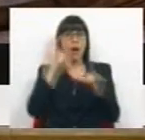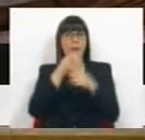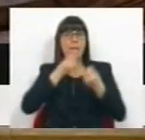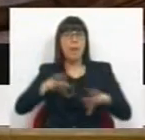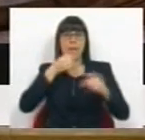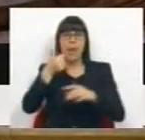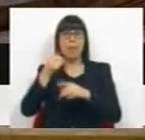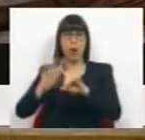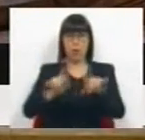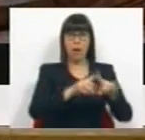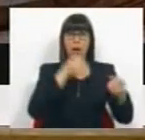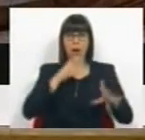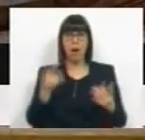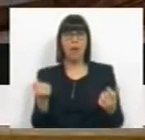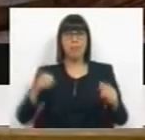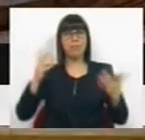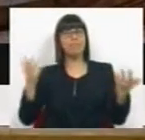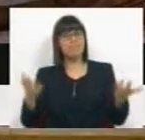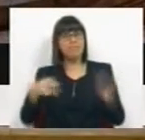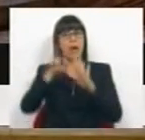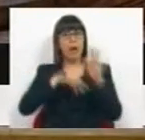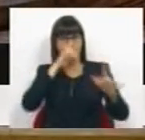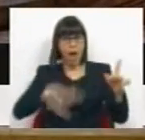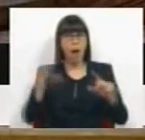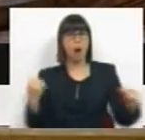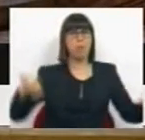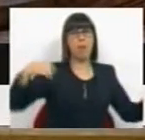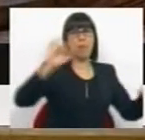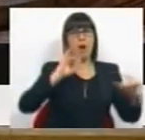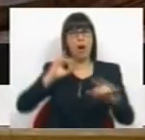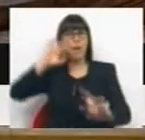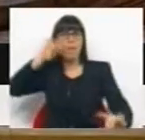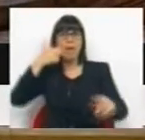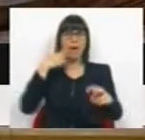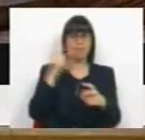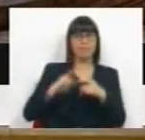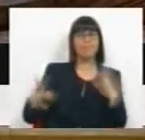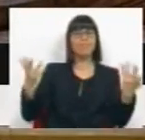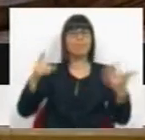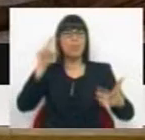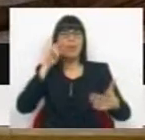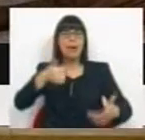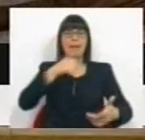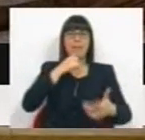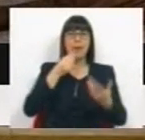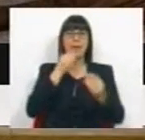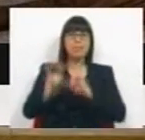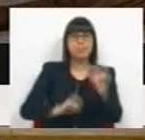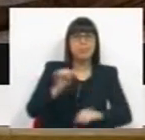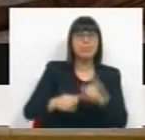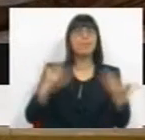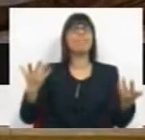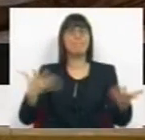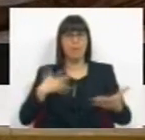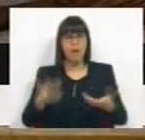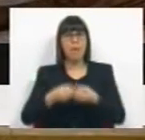perda de biodiversidade, nas violações consentidas às regras ambientais, no desperdício energético, na segurança e soberania alimentar,